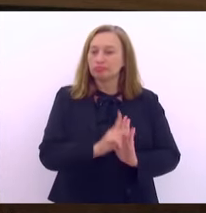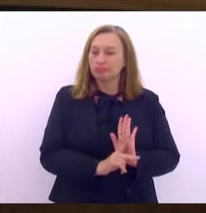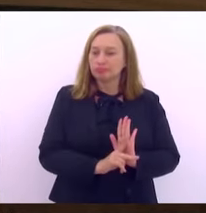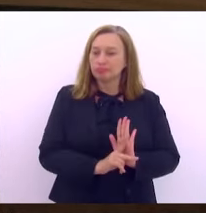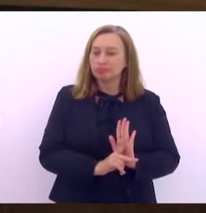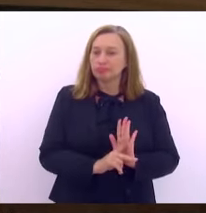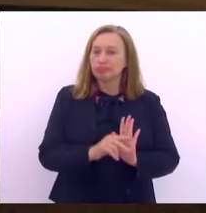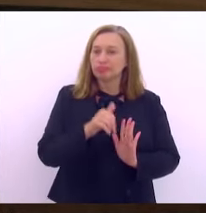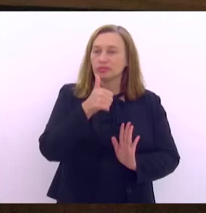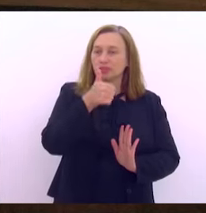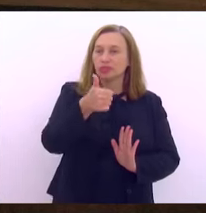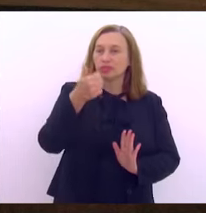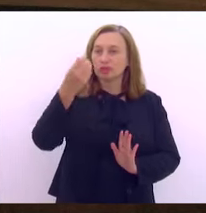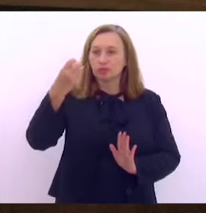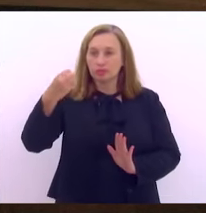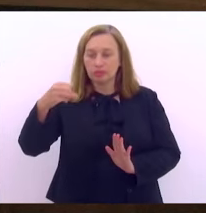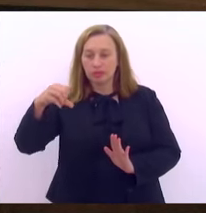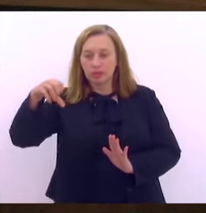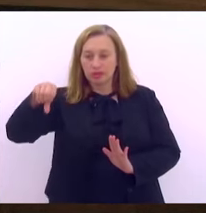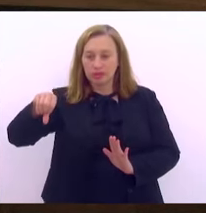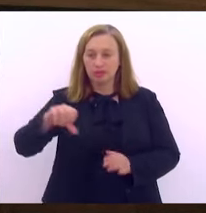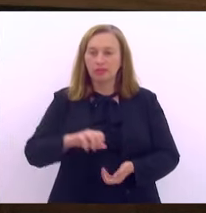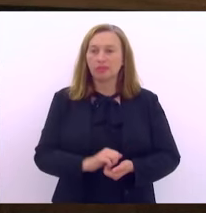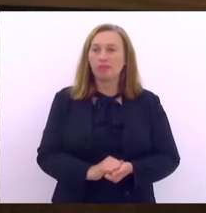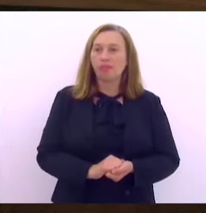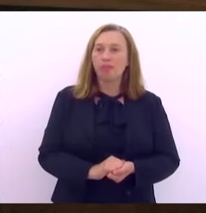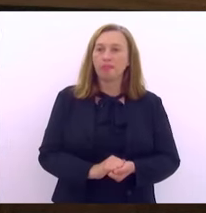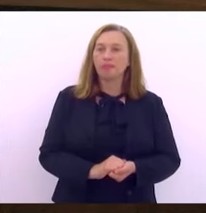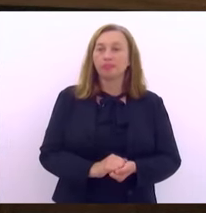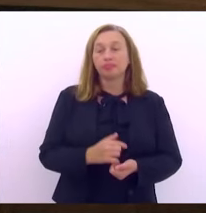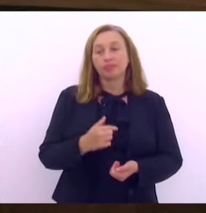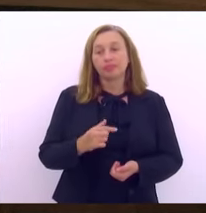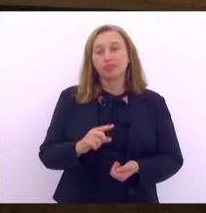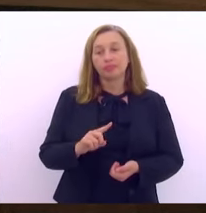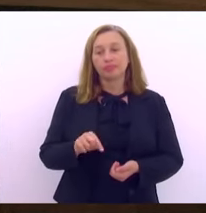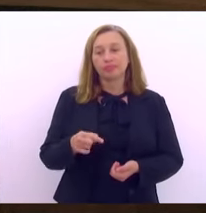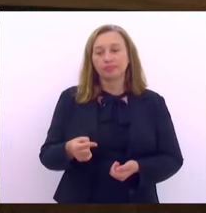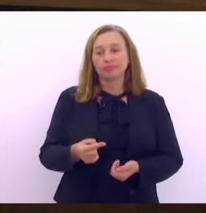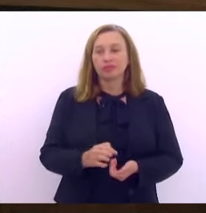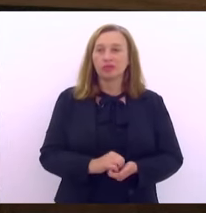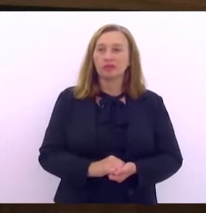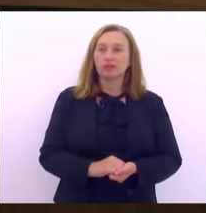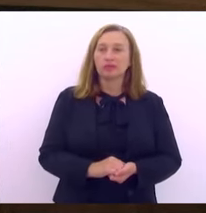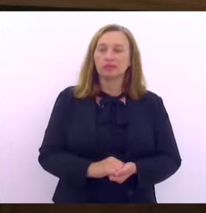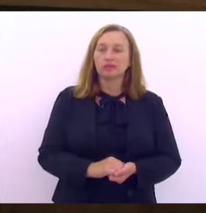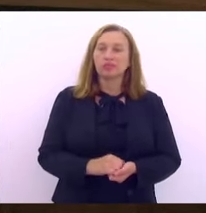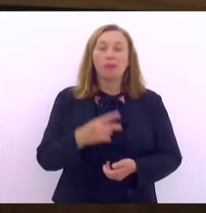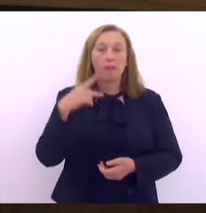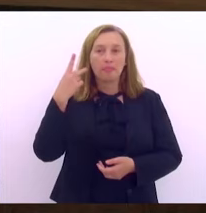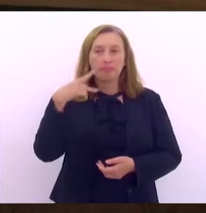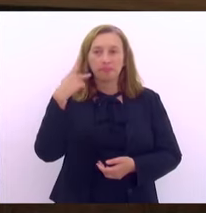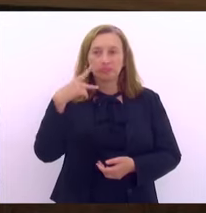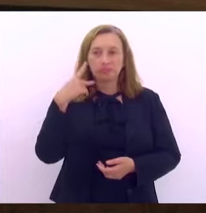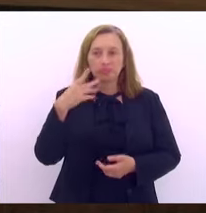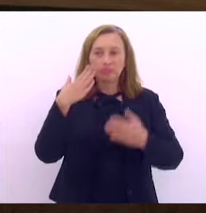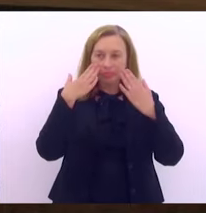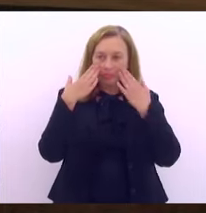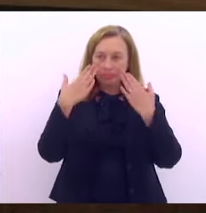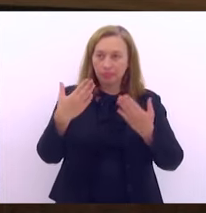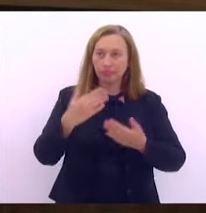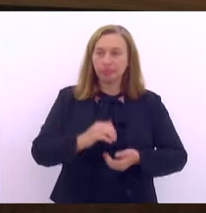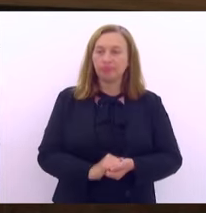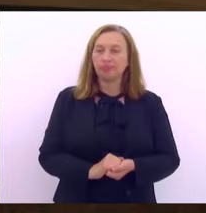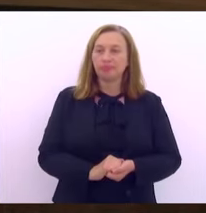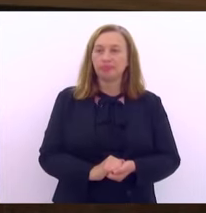em 2019. E, a posteriori, o Parlamento apresentou,